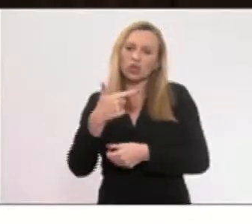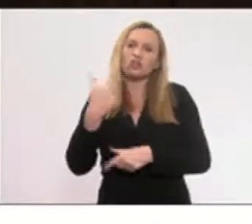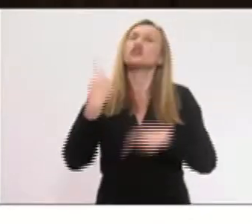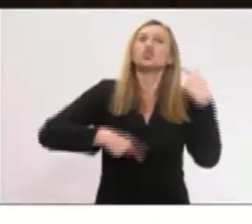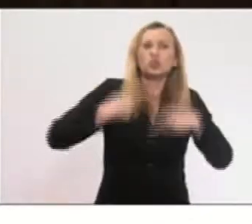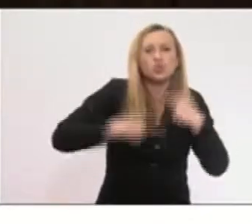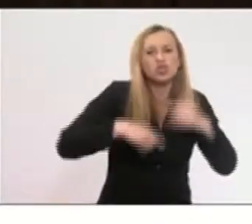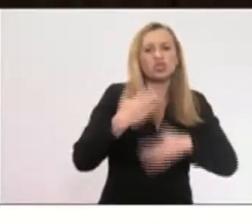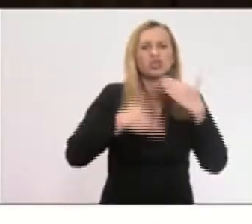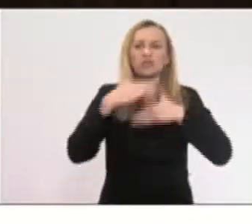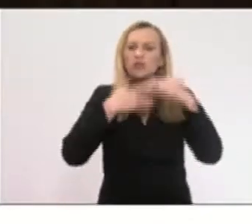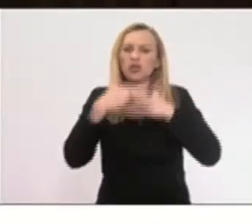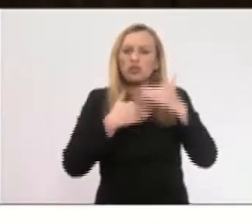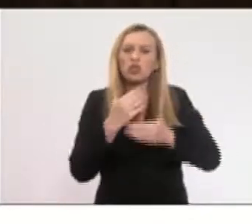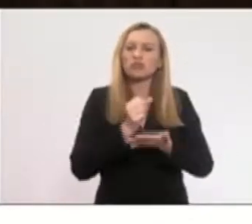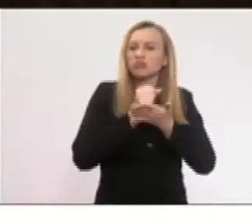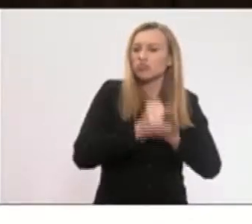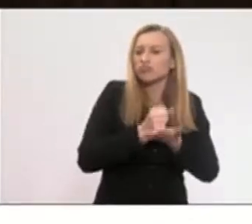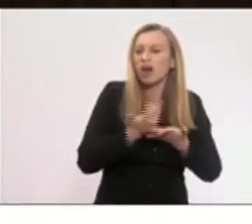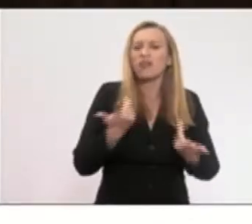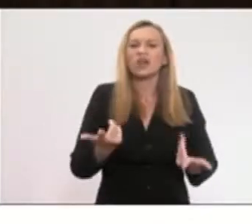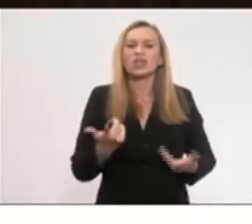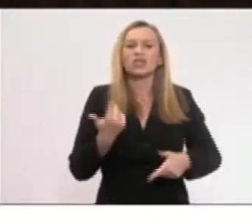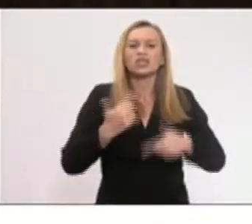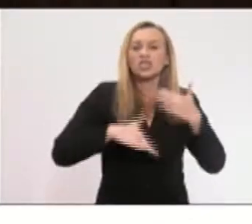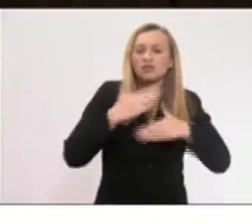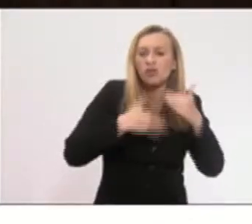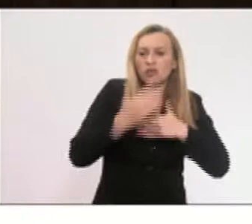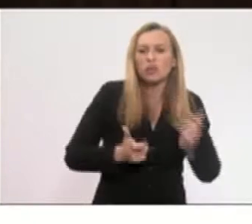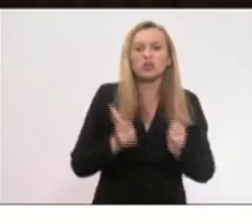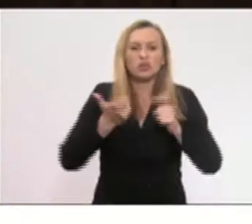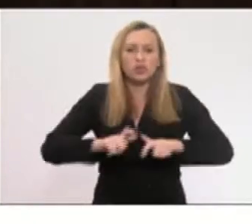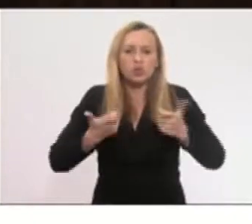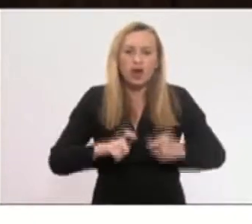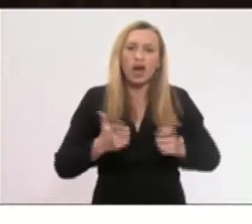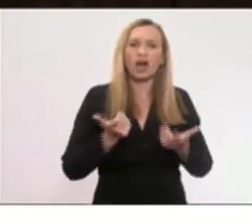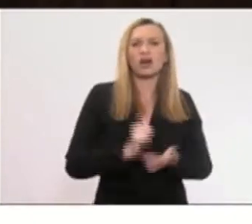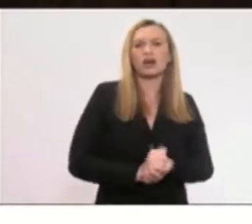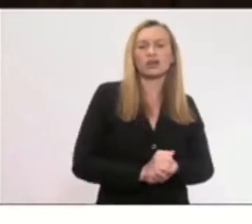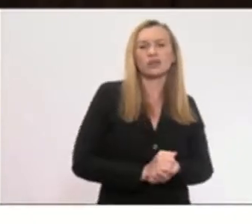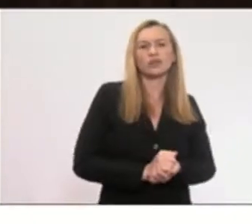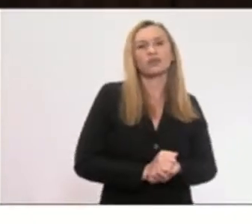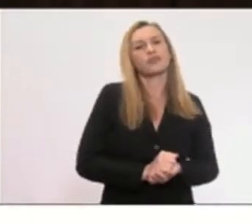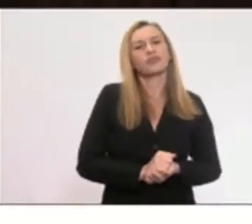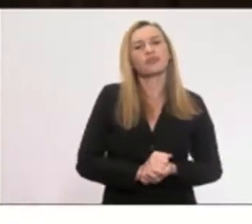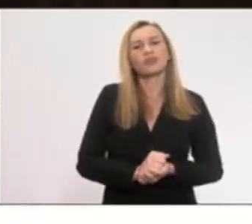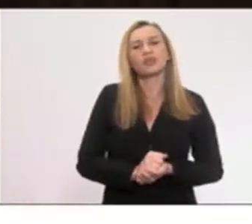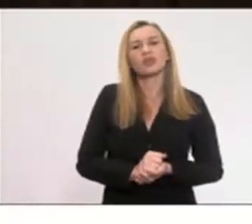discutindo desenvolvimento sustentável, desenvolvimento local integrado e sustentável.